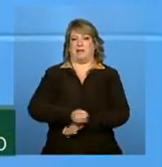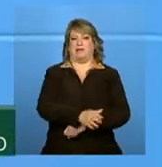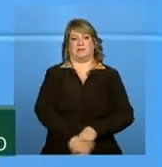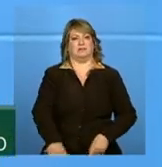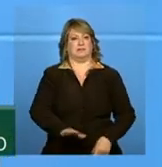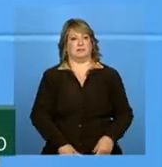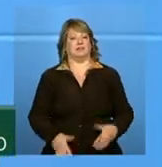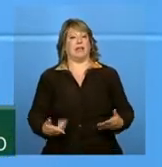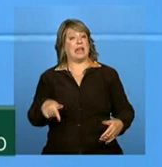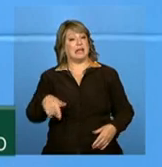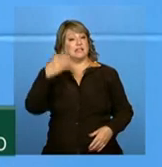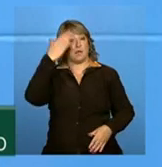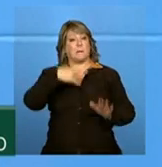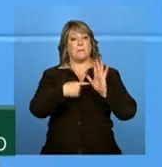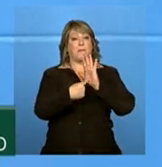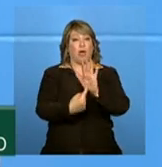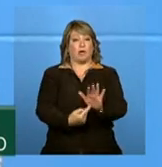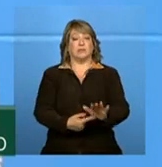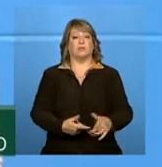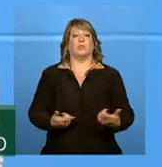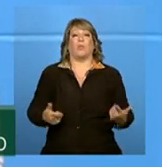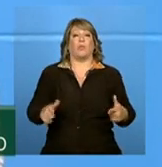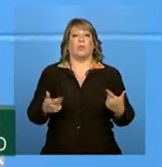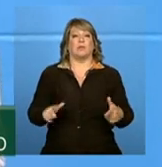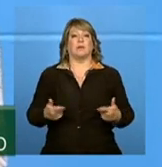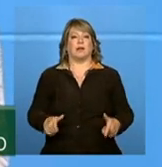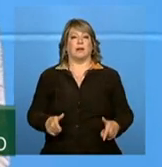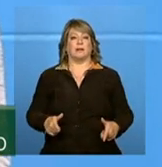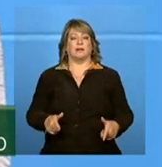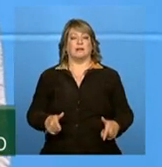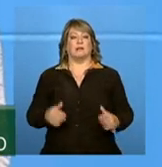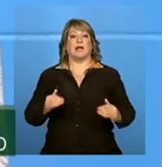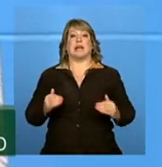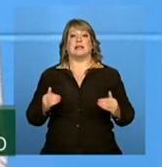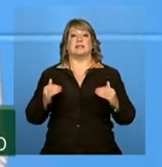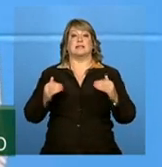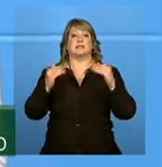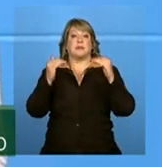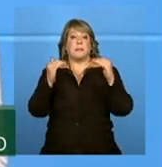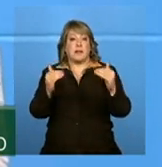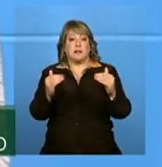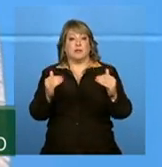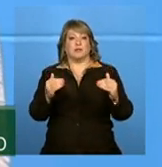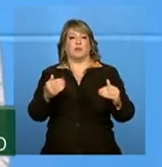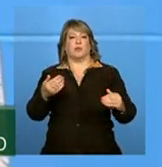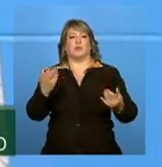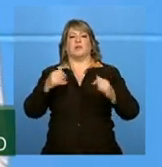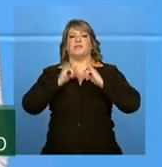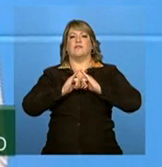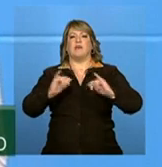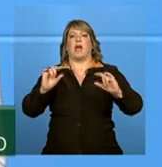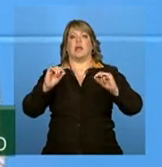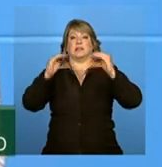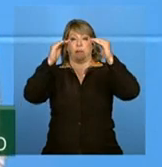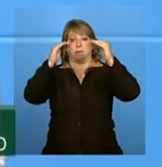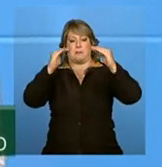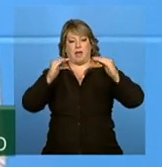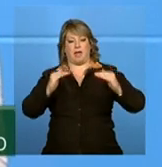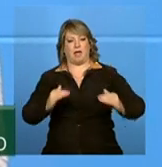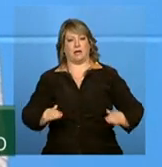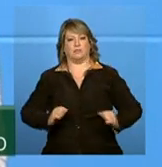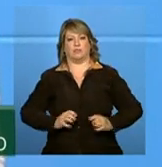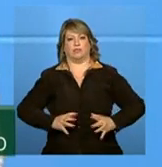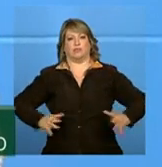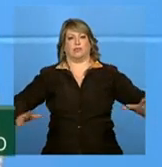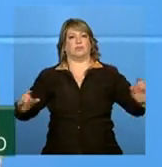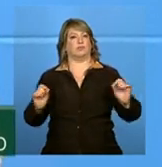comprova que não existe o crescimento que se dissemina de cima para baixo, porque o crescimento, embora